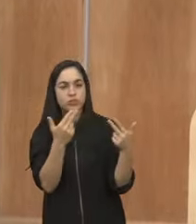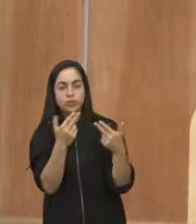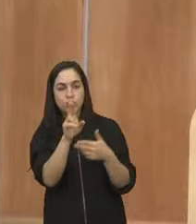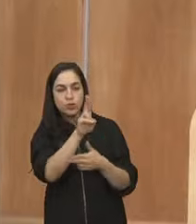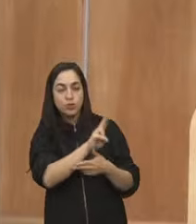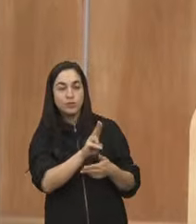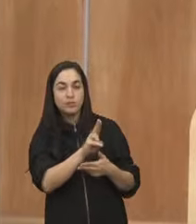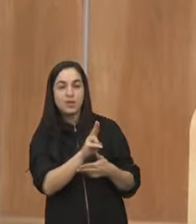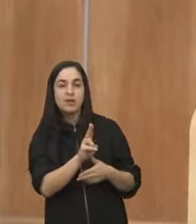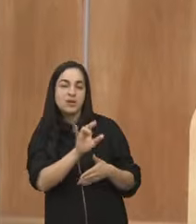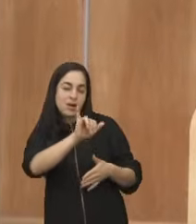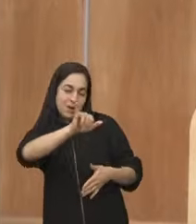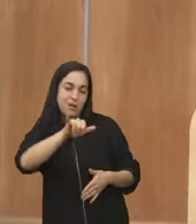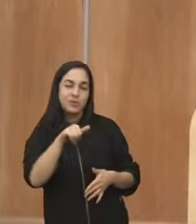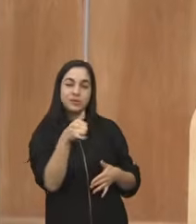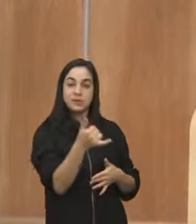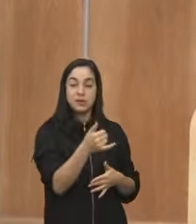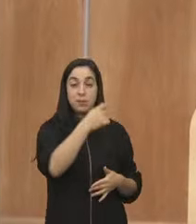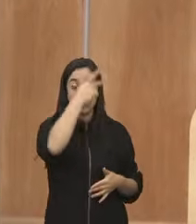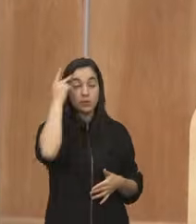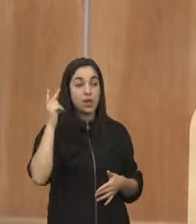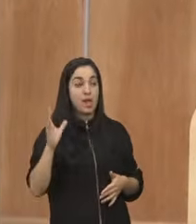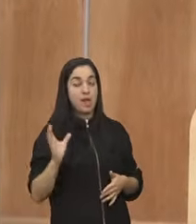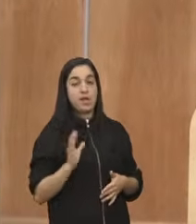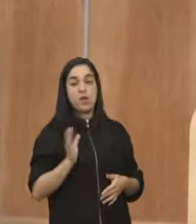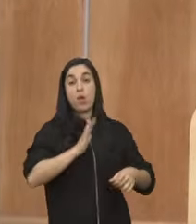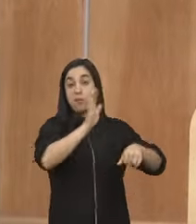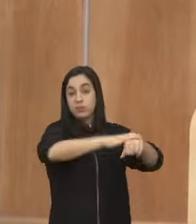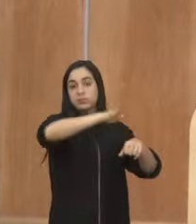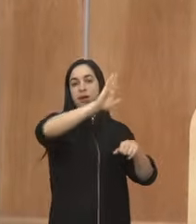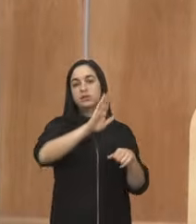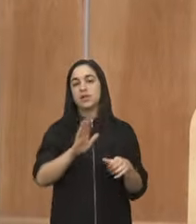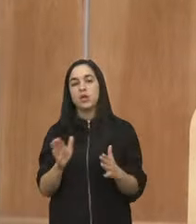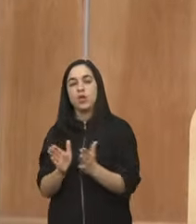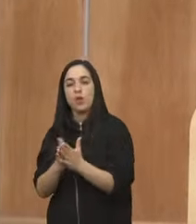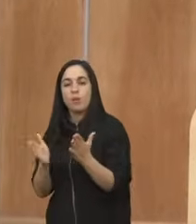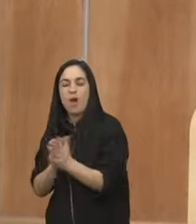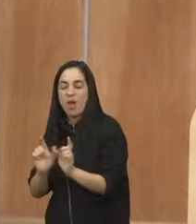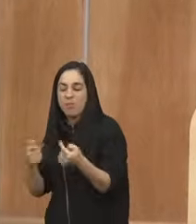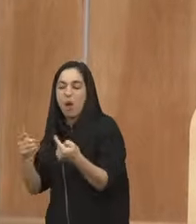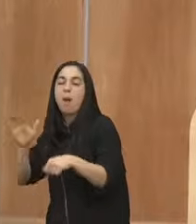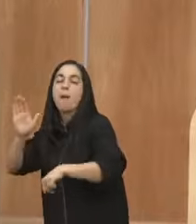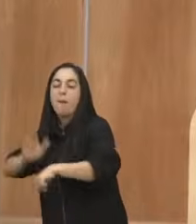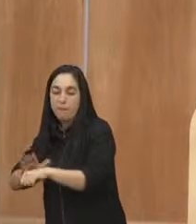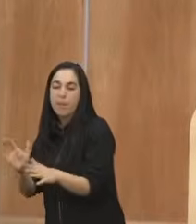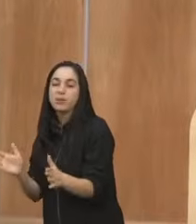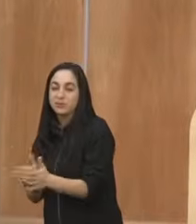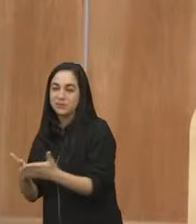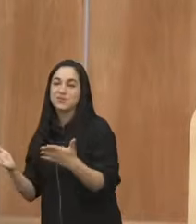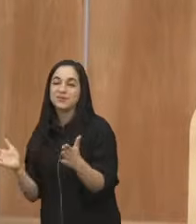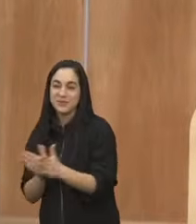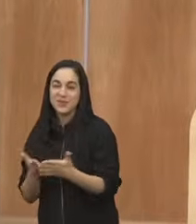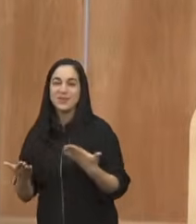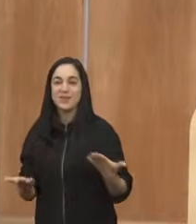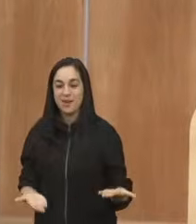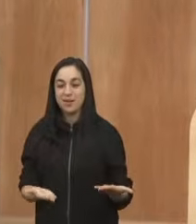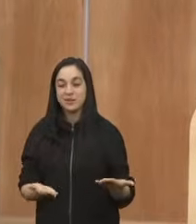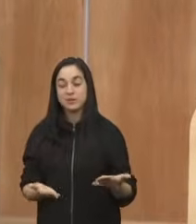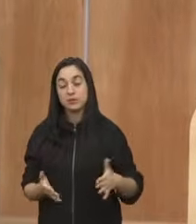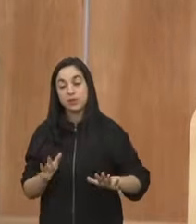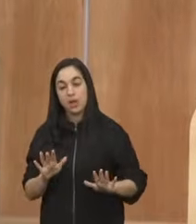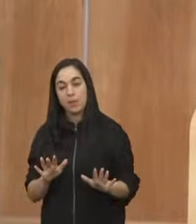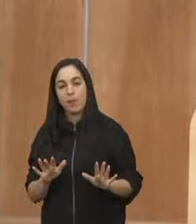se beneficiando. Então o rico fica mais rico e o pobre fica mais pobre. Então no campo do